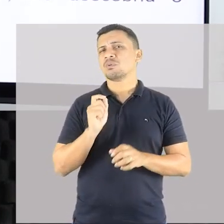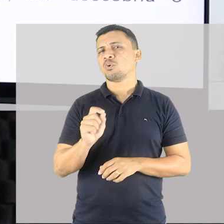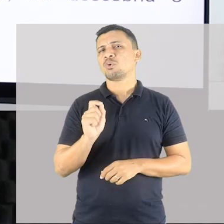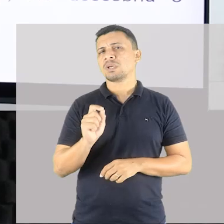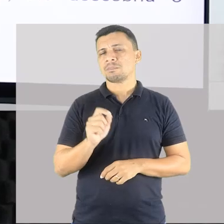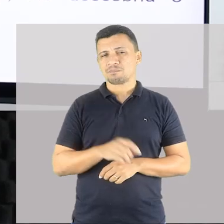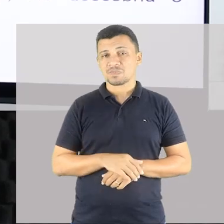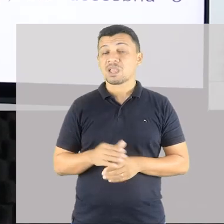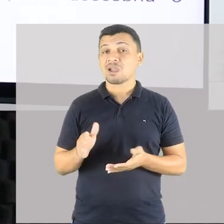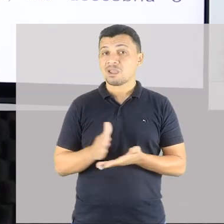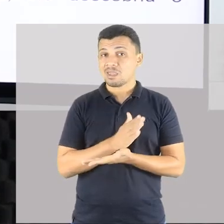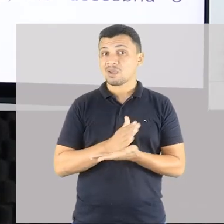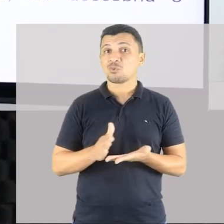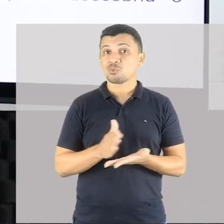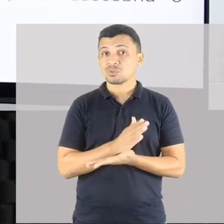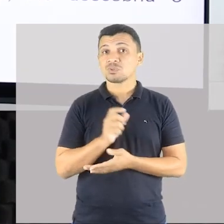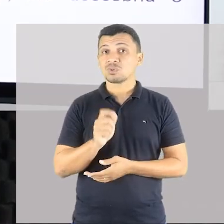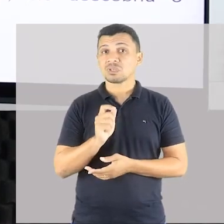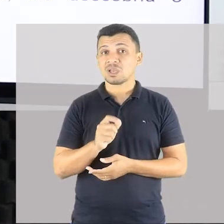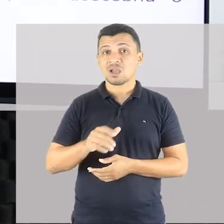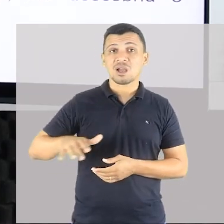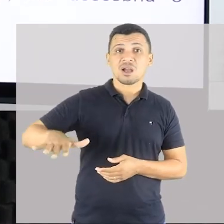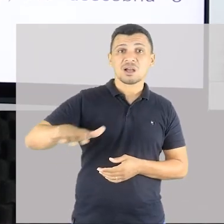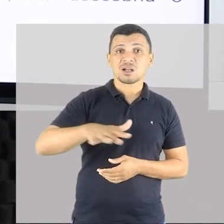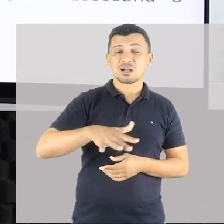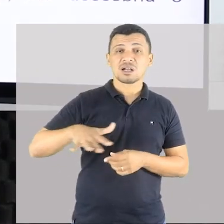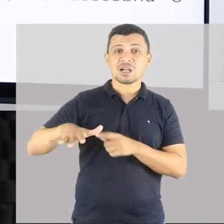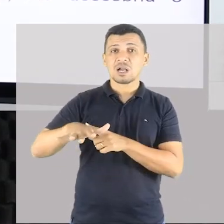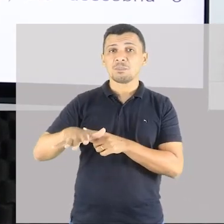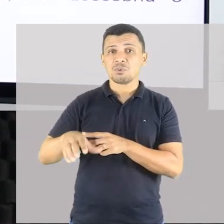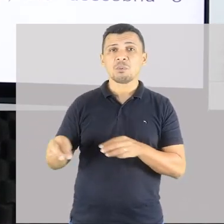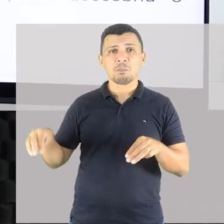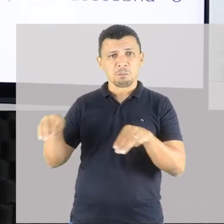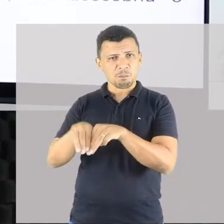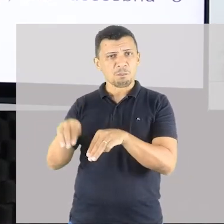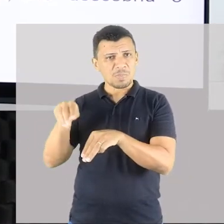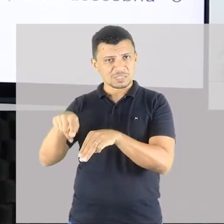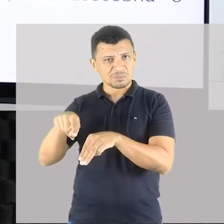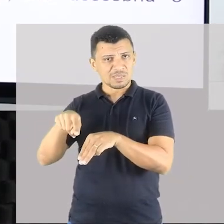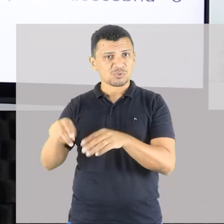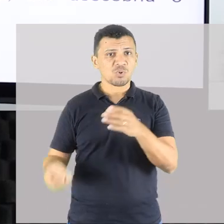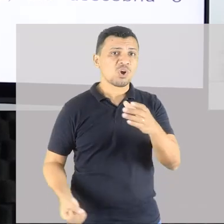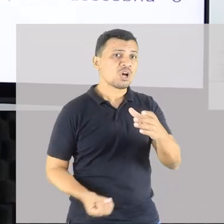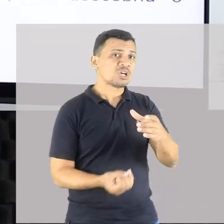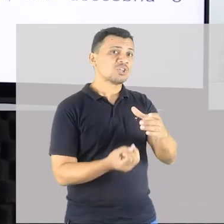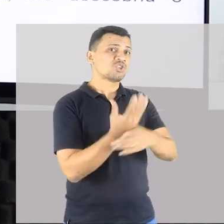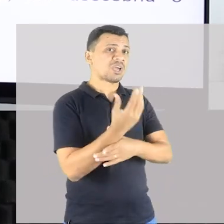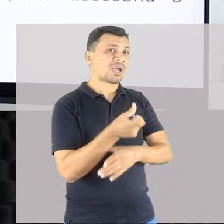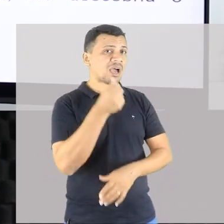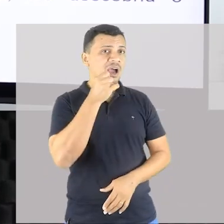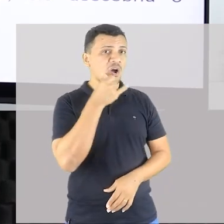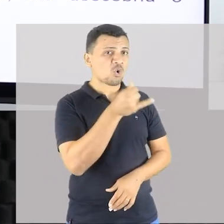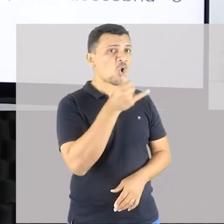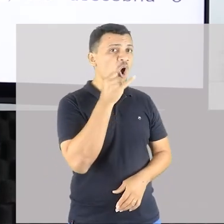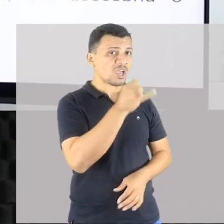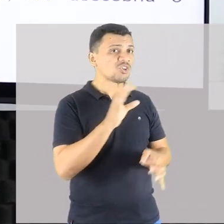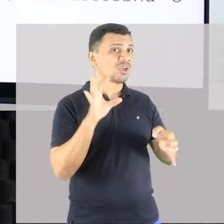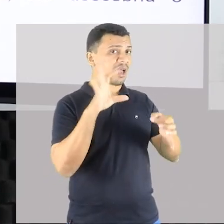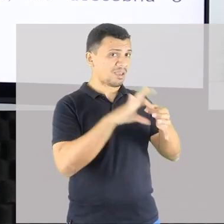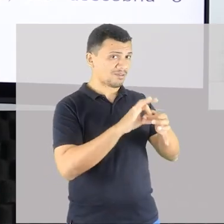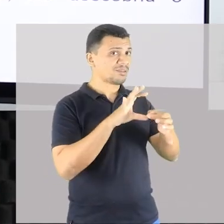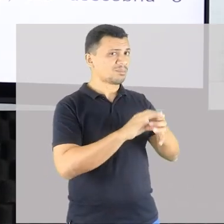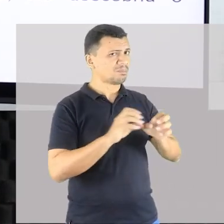algumas condições, campo magnético gerar corrente elétrica? Será que campo magnético pode fazer uma corrente elétrica